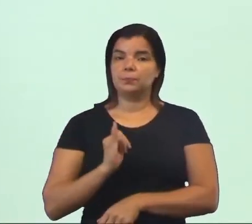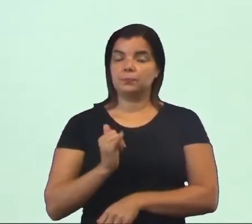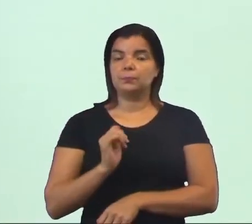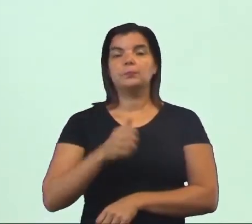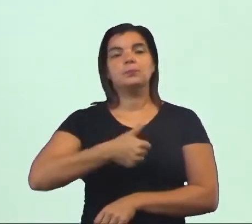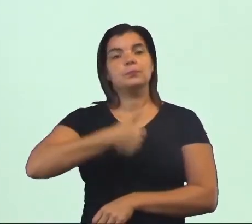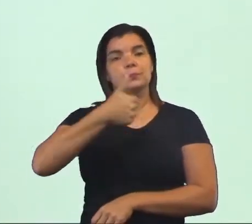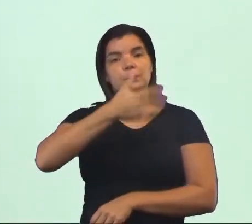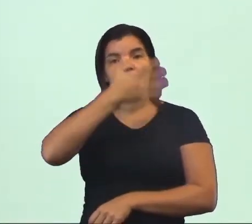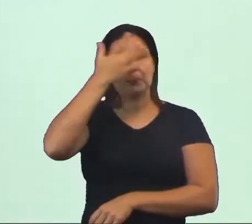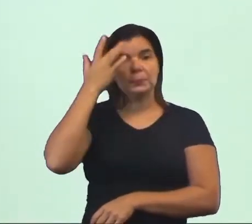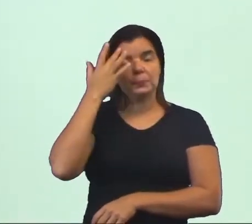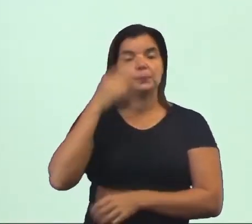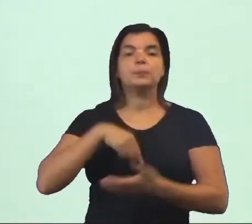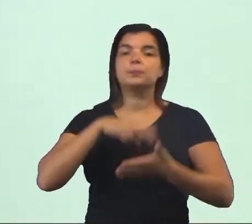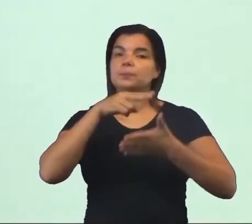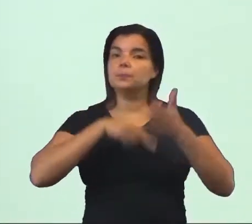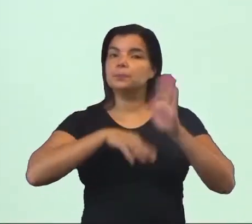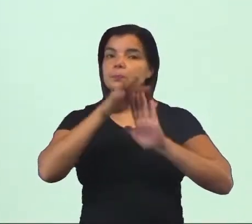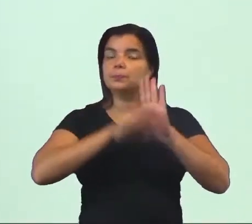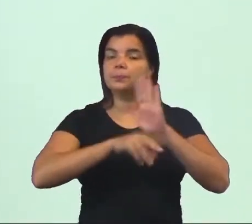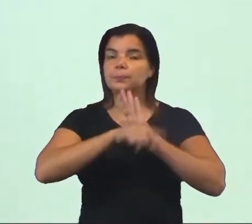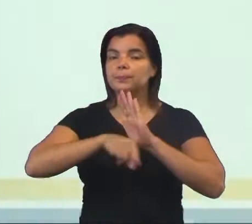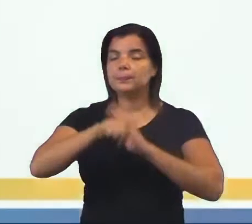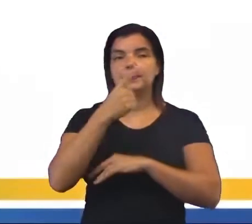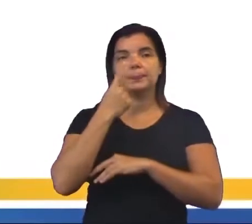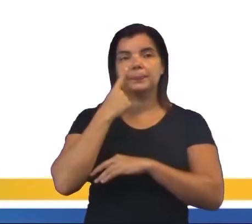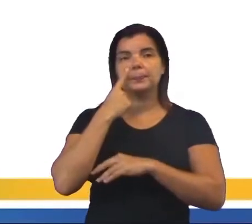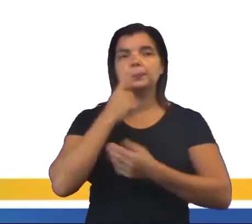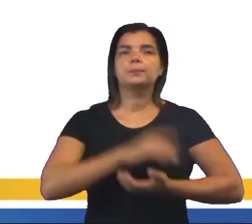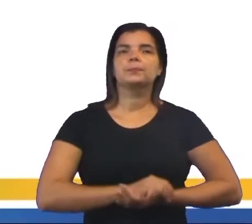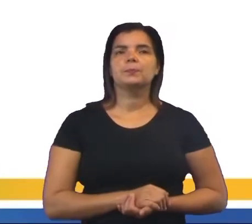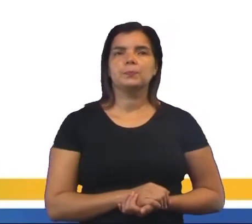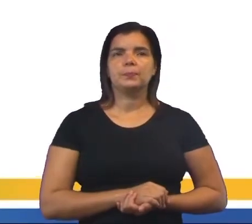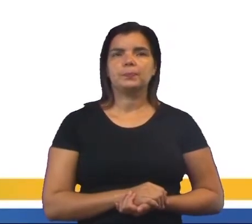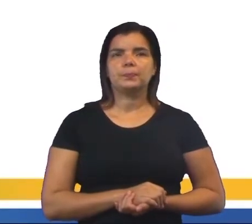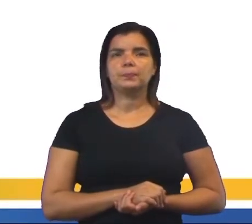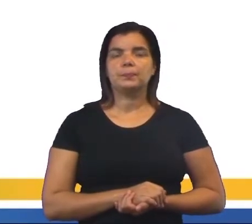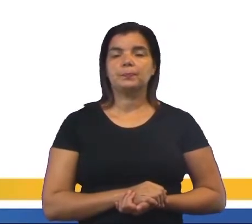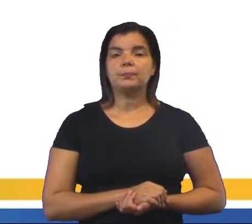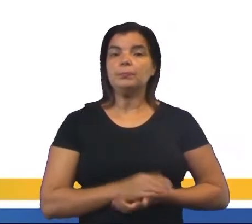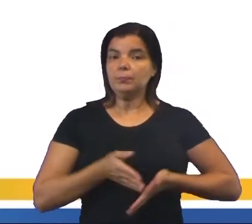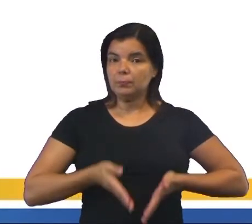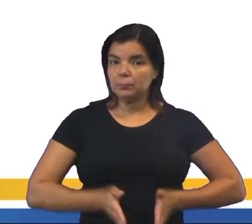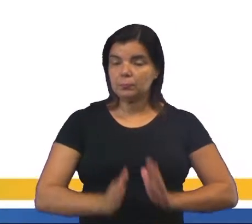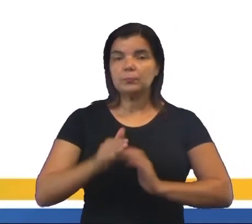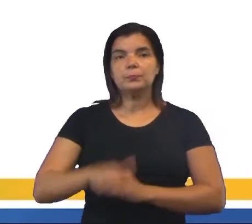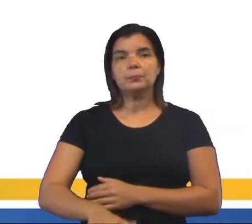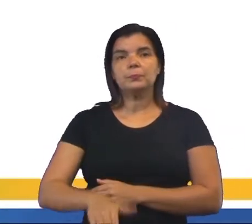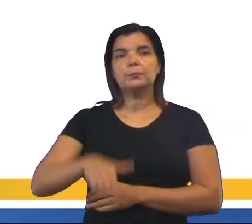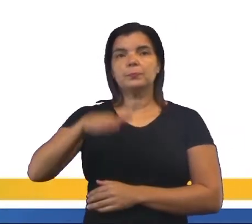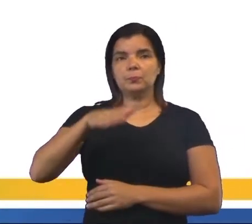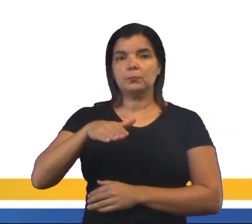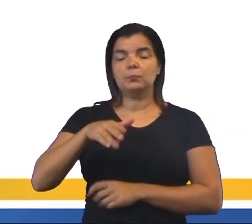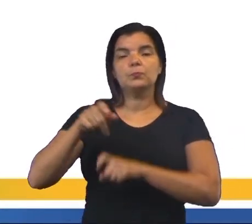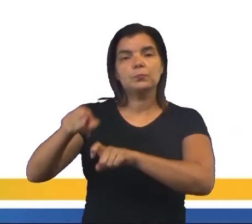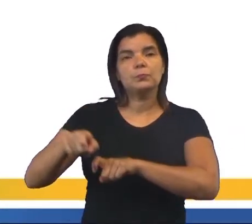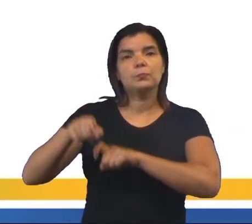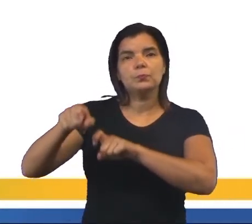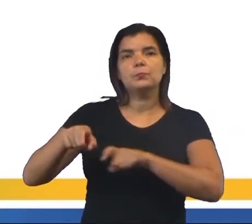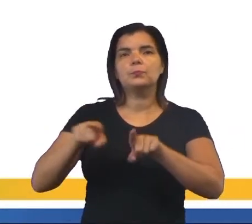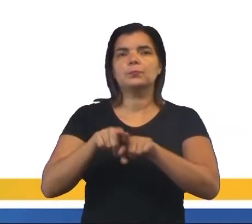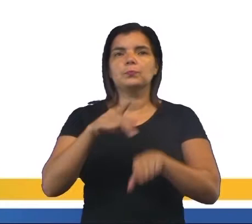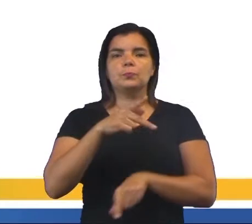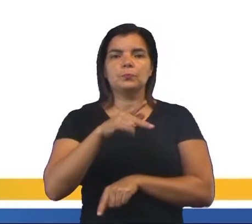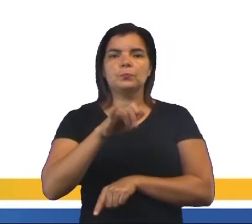pessoa. Vamos ler um exemplo para você observar? Olhem só: nasci e cresci no sítio